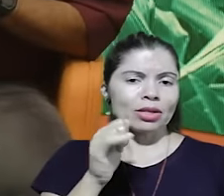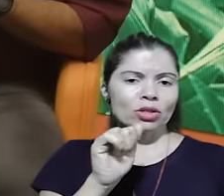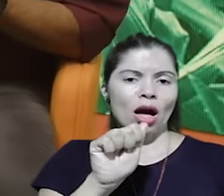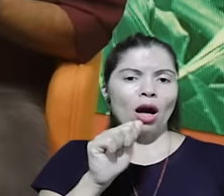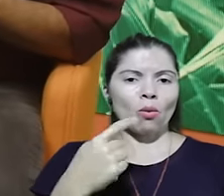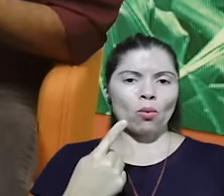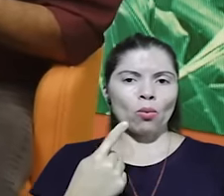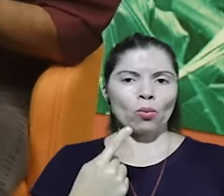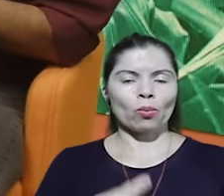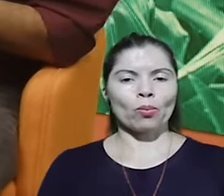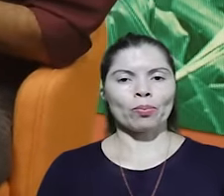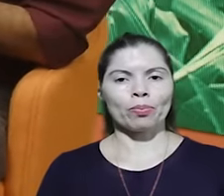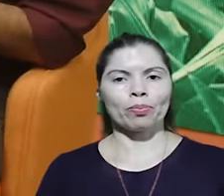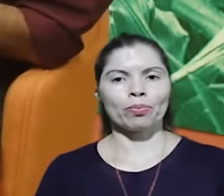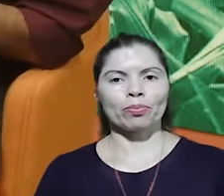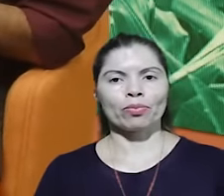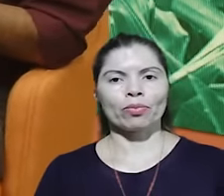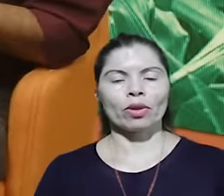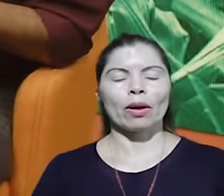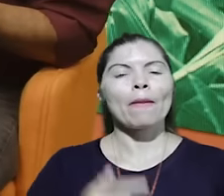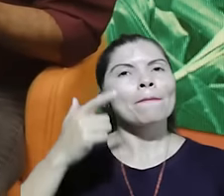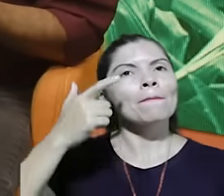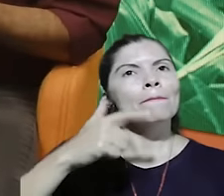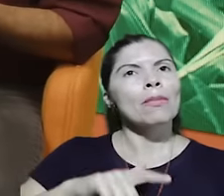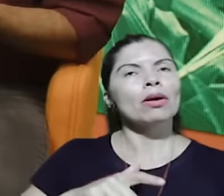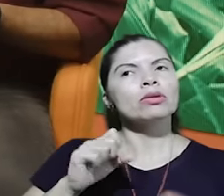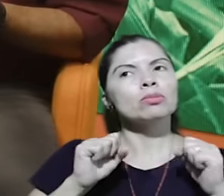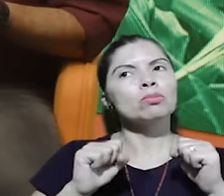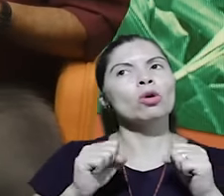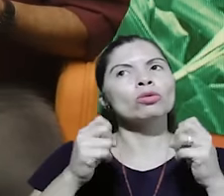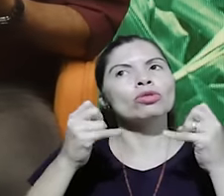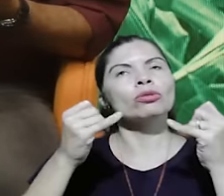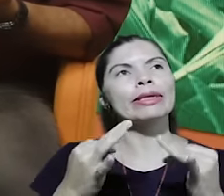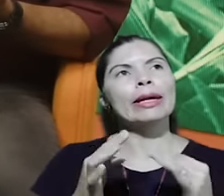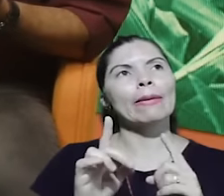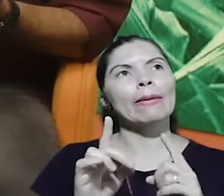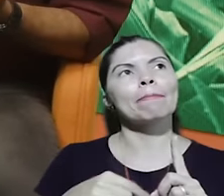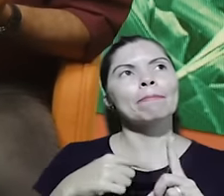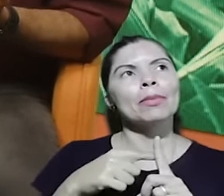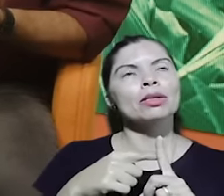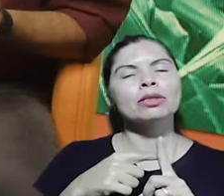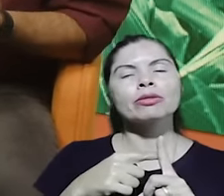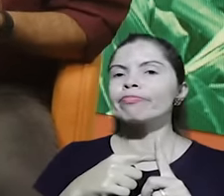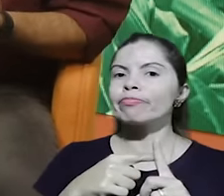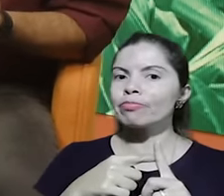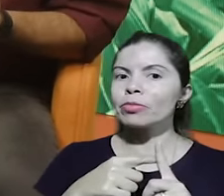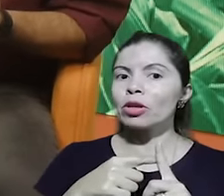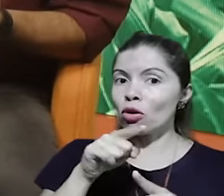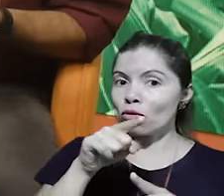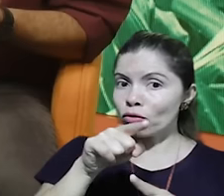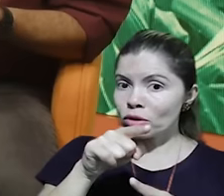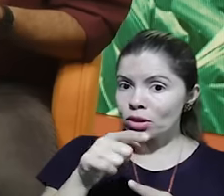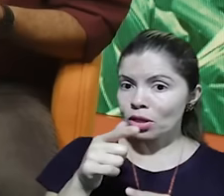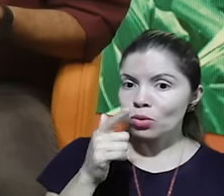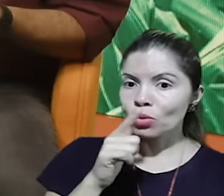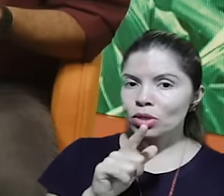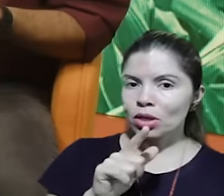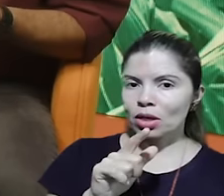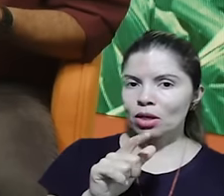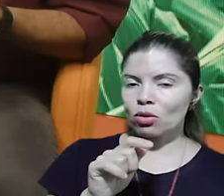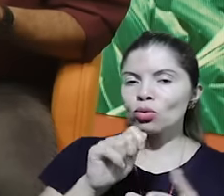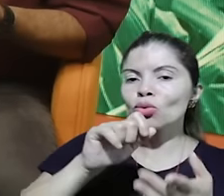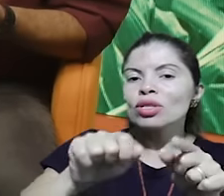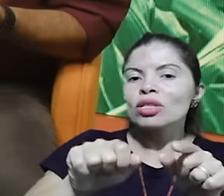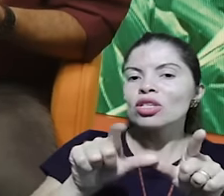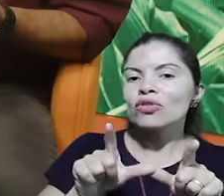eh que mais que a gente poderia trazer assim de de Ah para você adquirir o certificado A1 você tem que